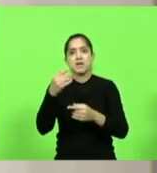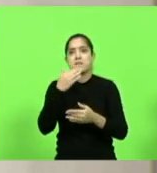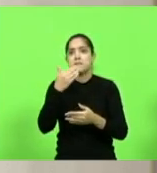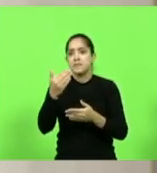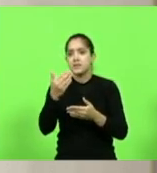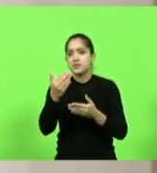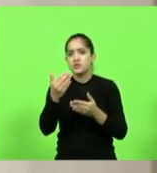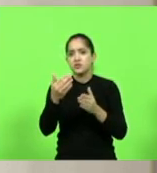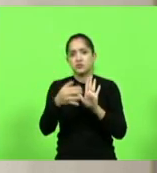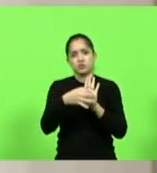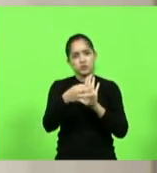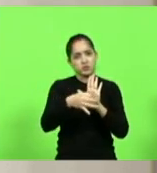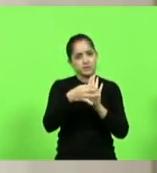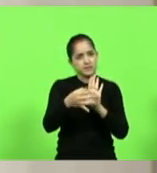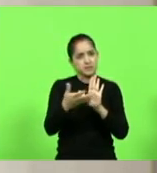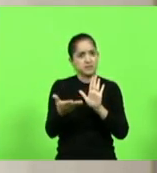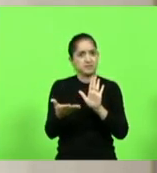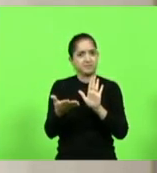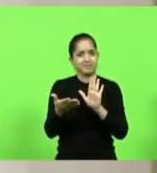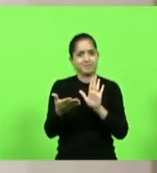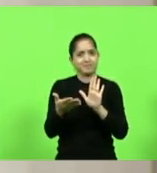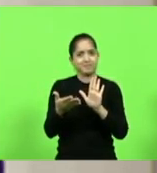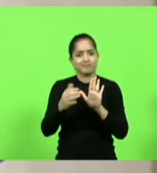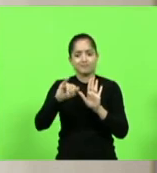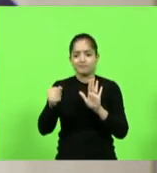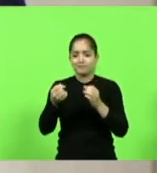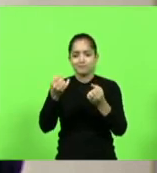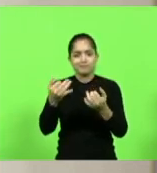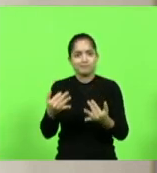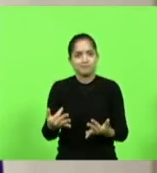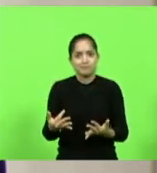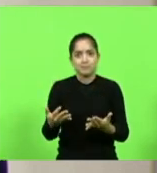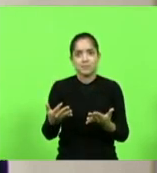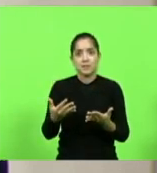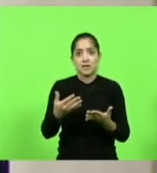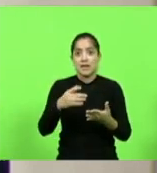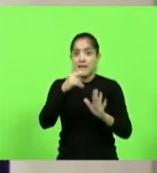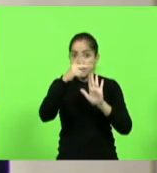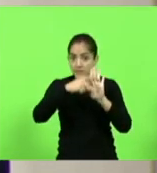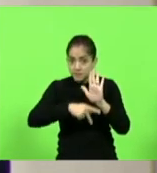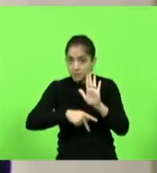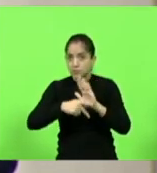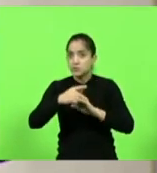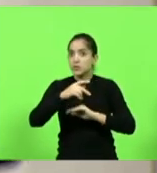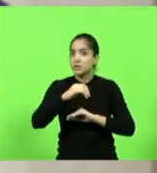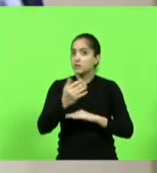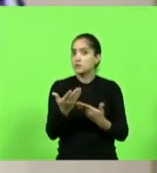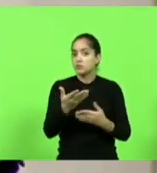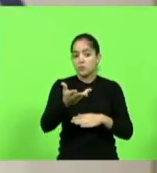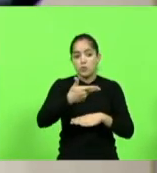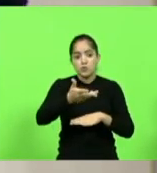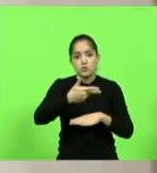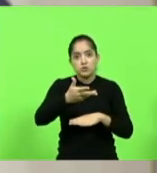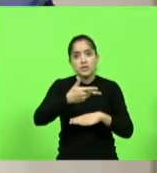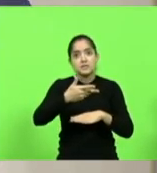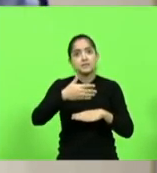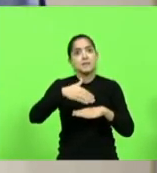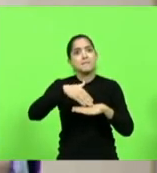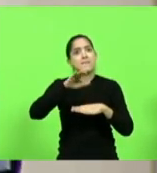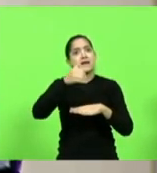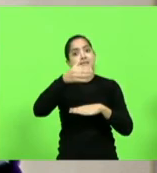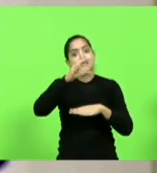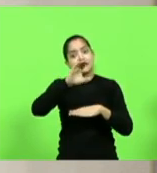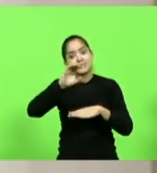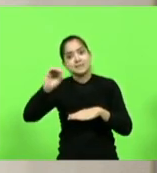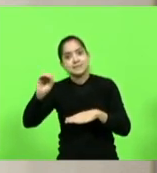deputado João Amin. Injustificável. Esse projeto tem urgência. Mais de 100 mortes por